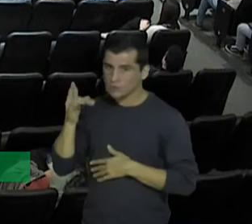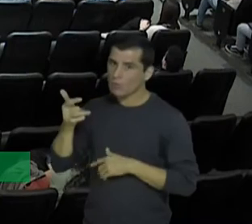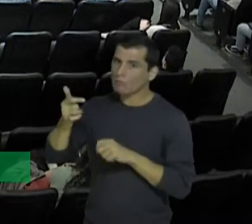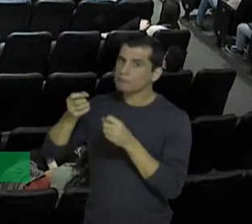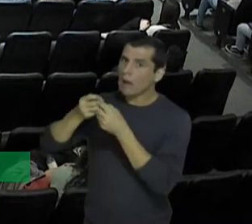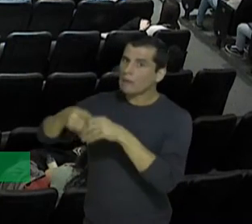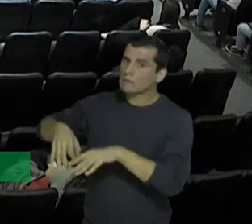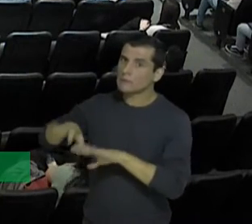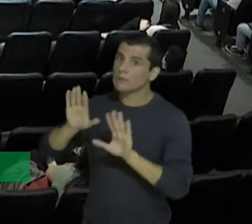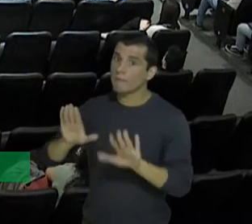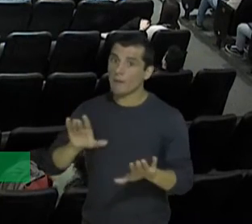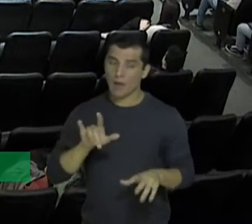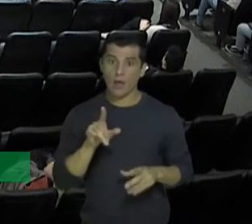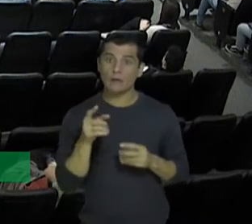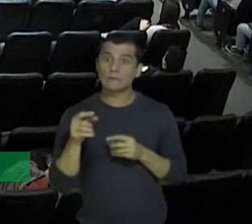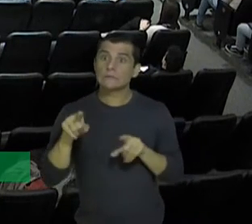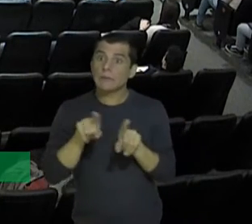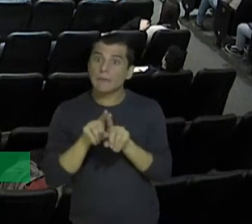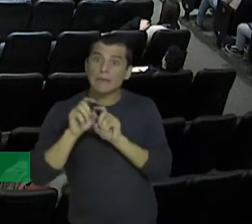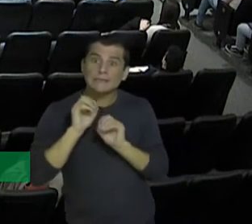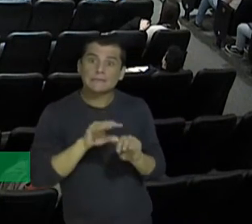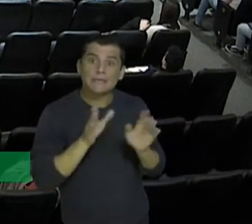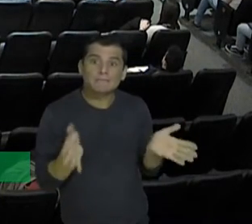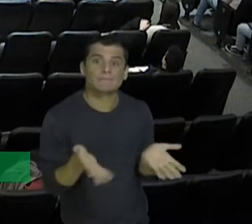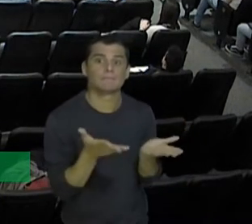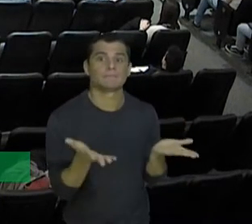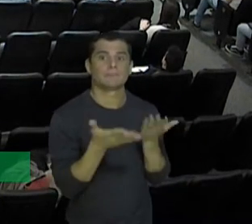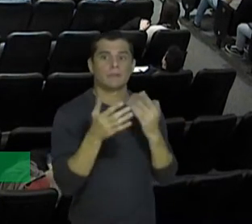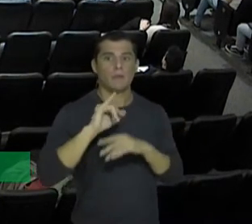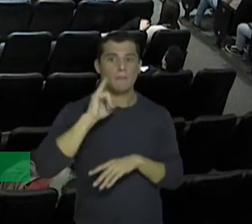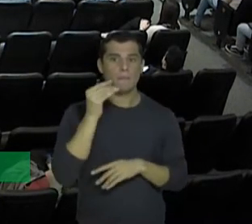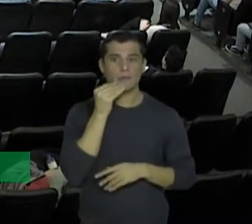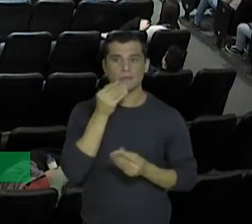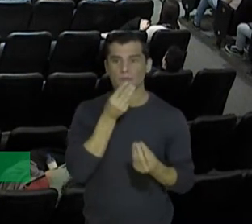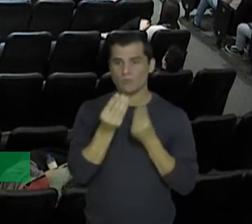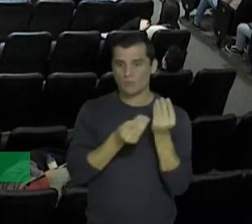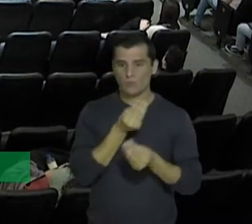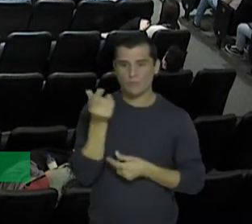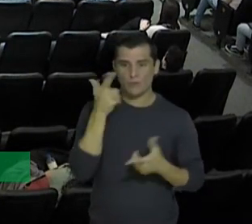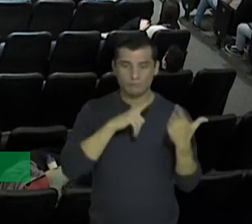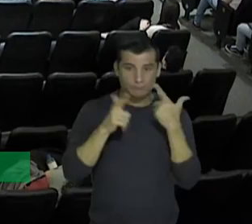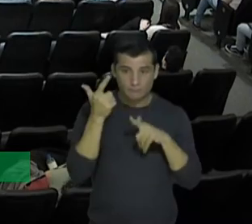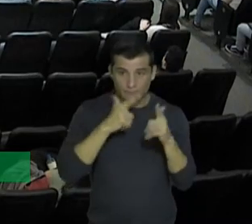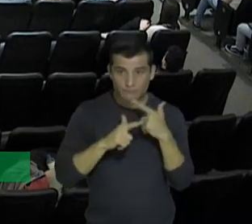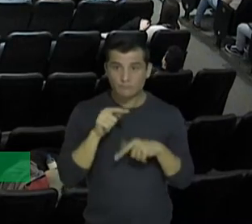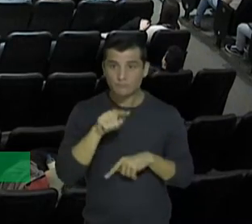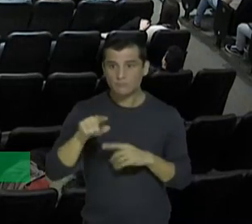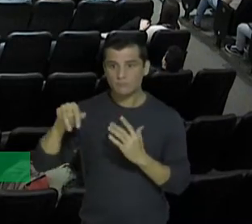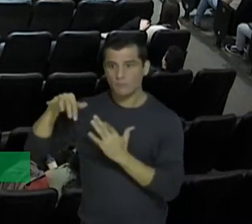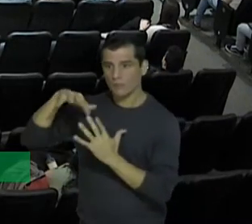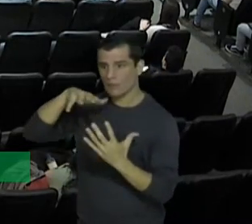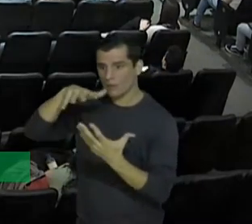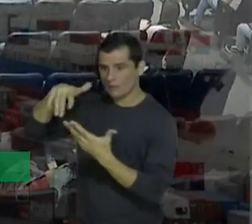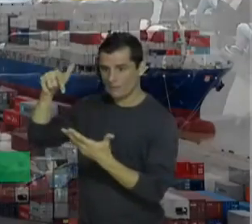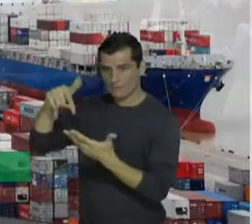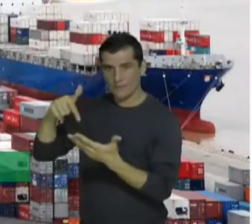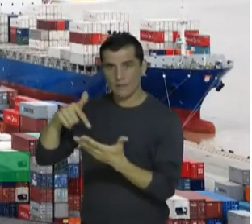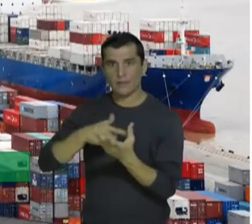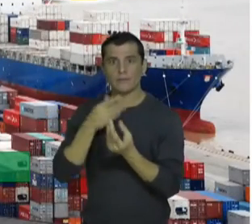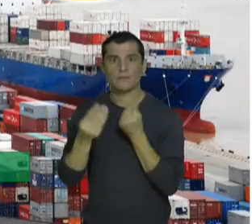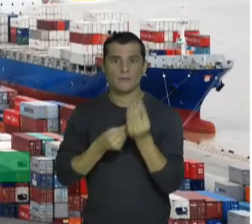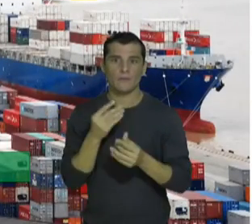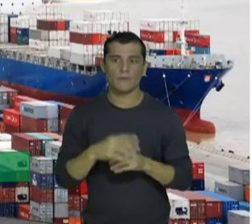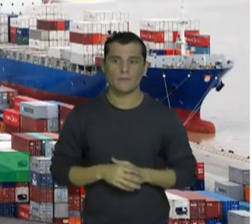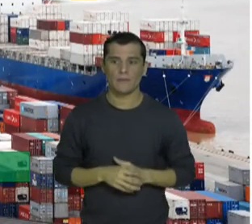as oportunidades e elas existem a globalização veio e veio para